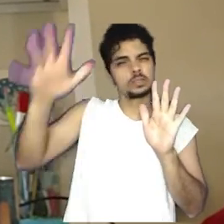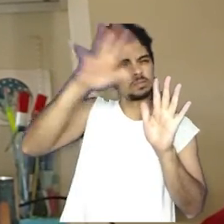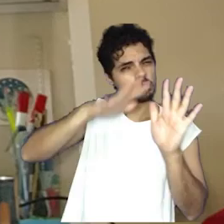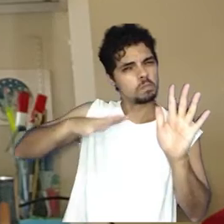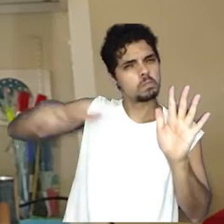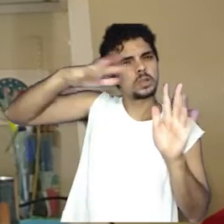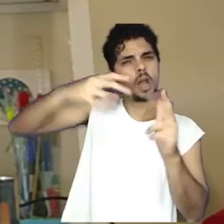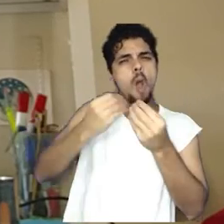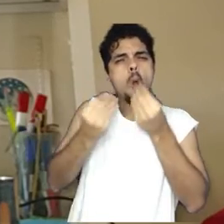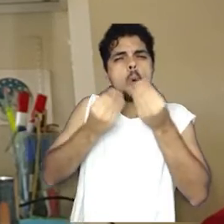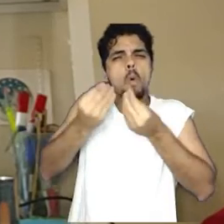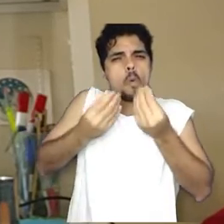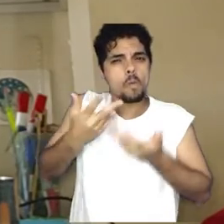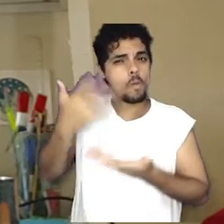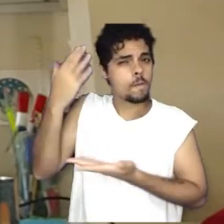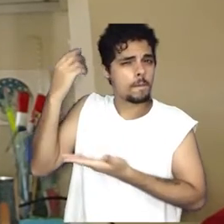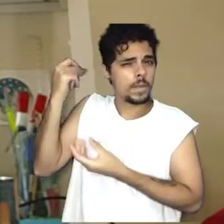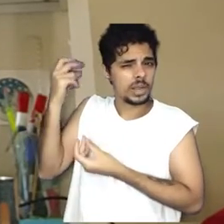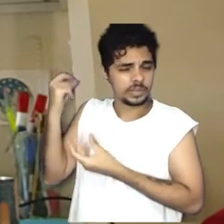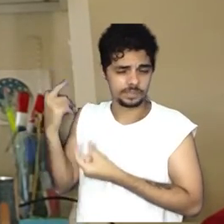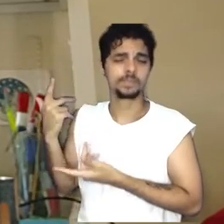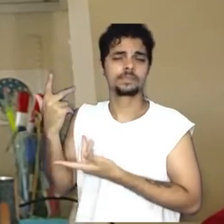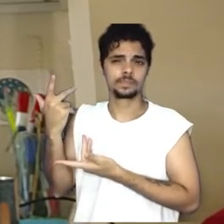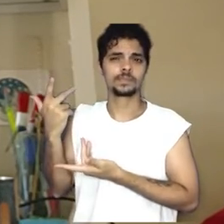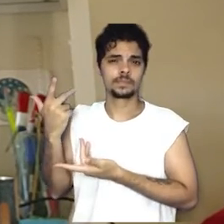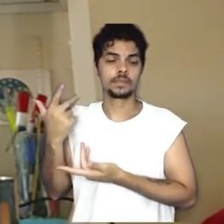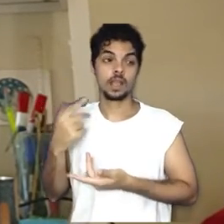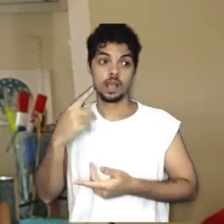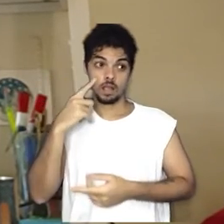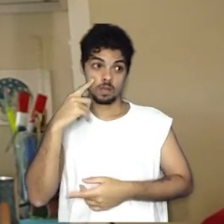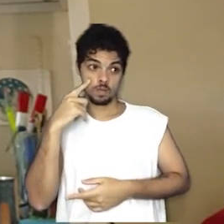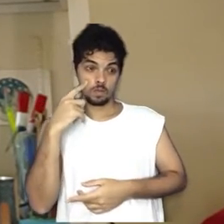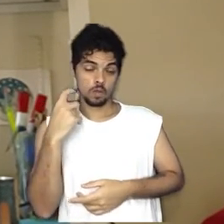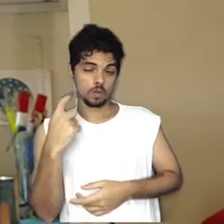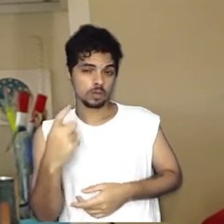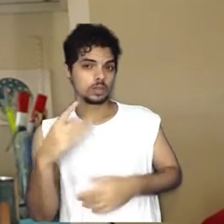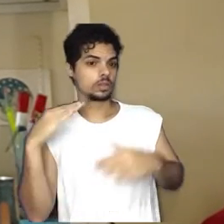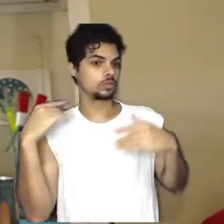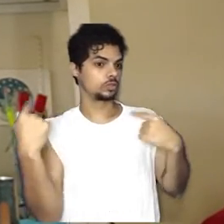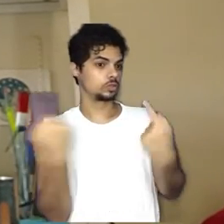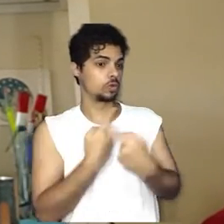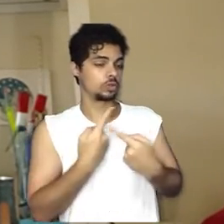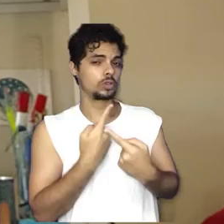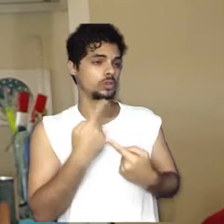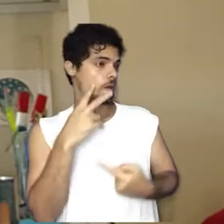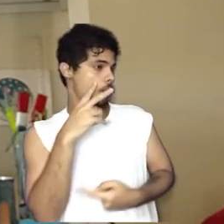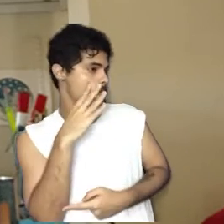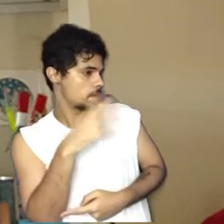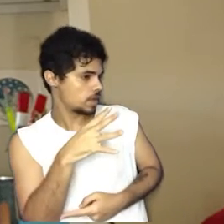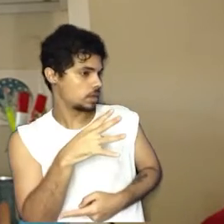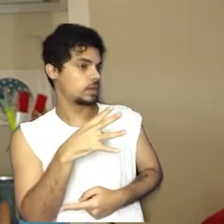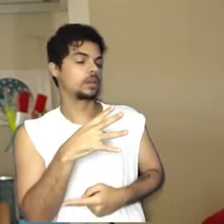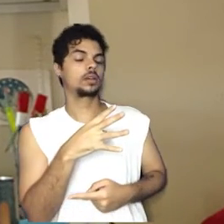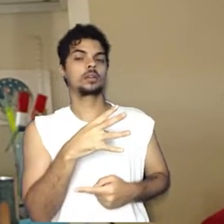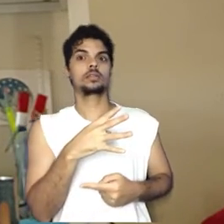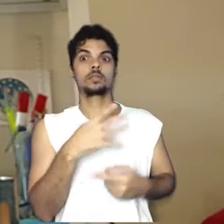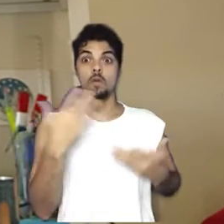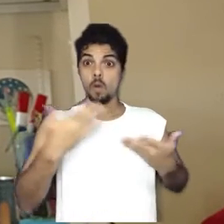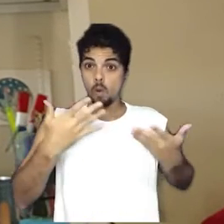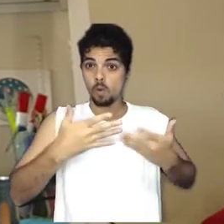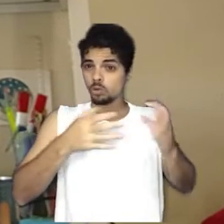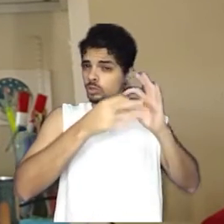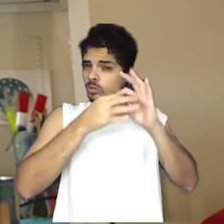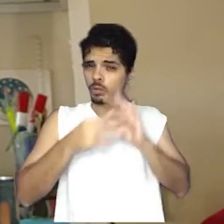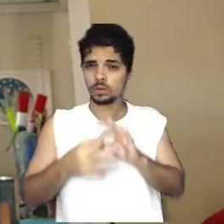Estado-nação. Em especial, dentro do contexto que a gente está vivendo agora, do marco temporal e dos